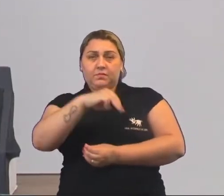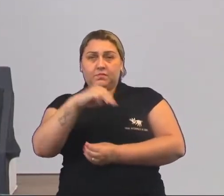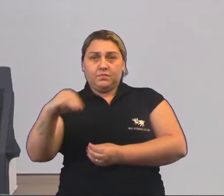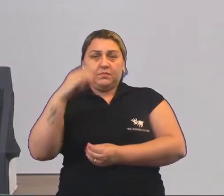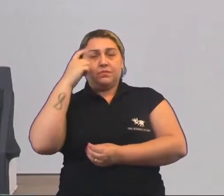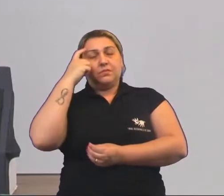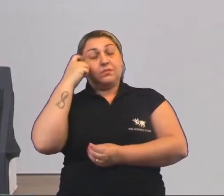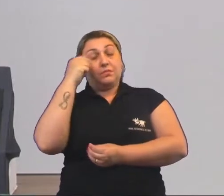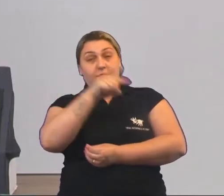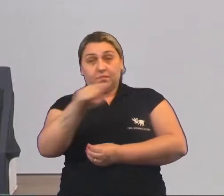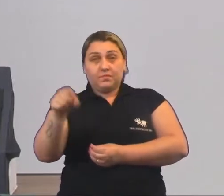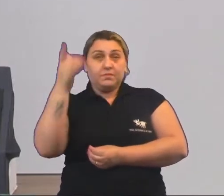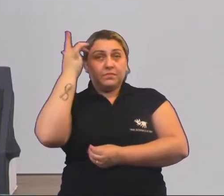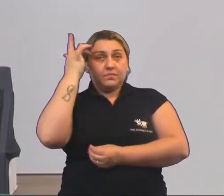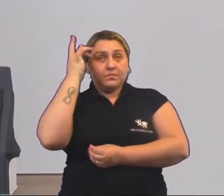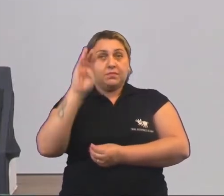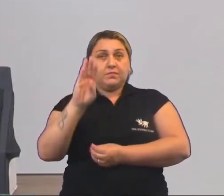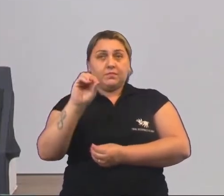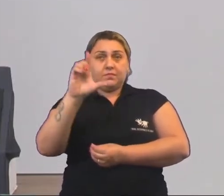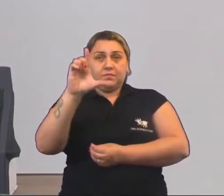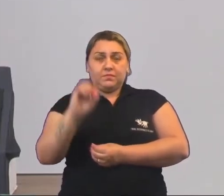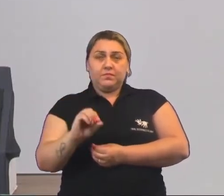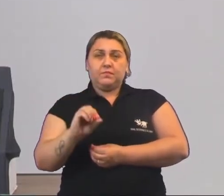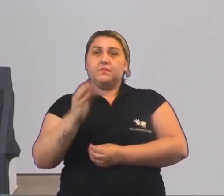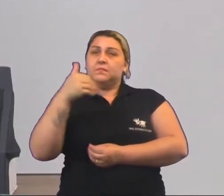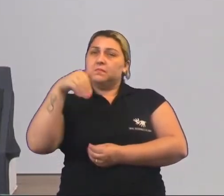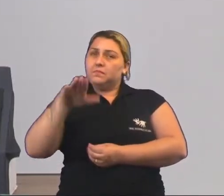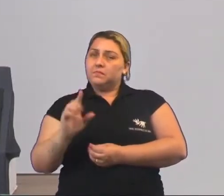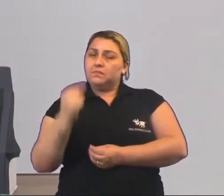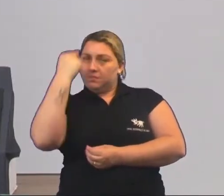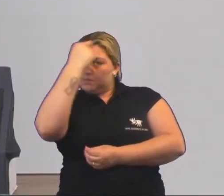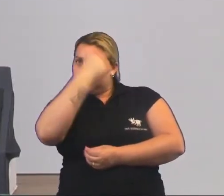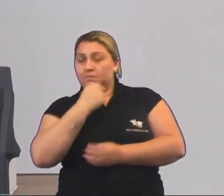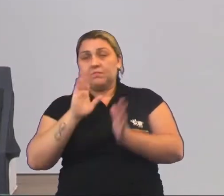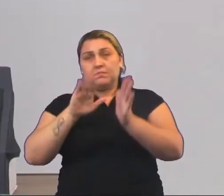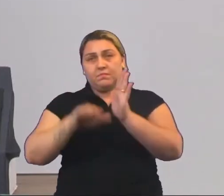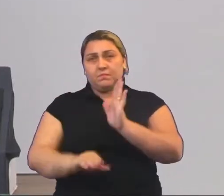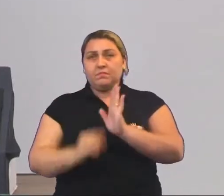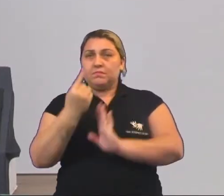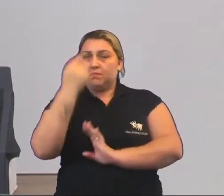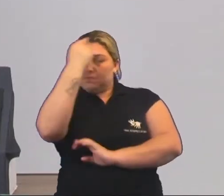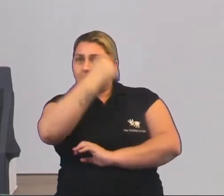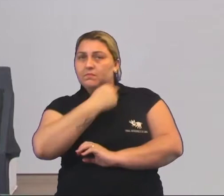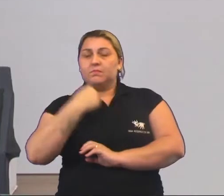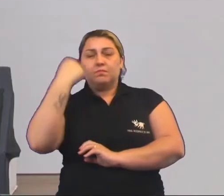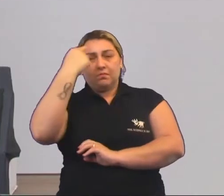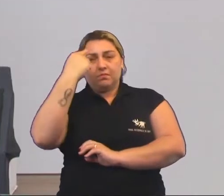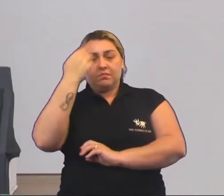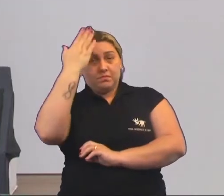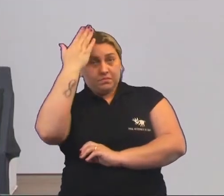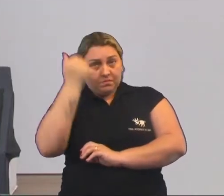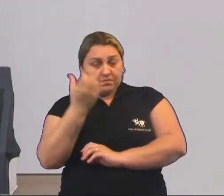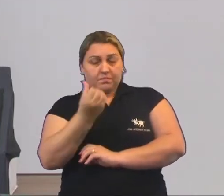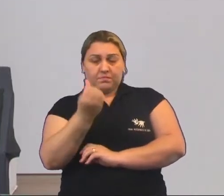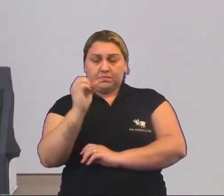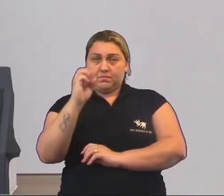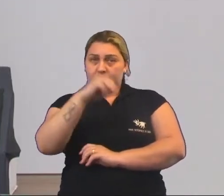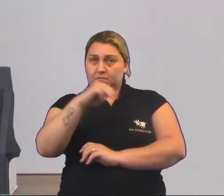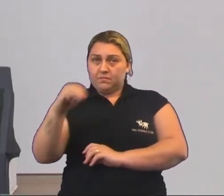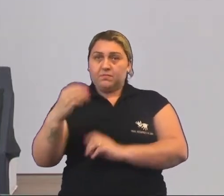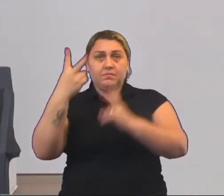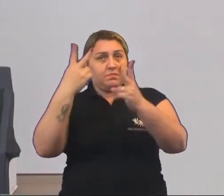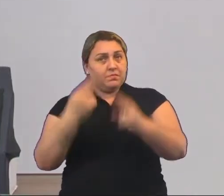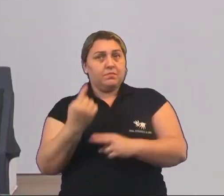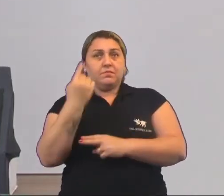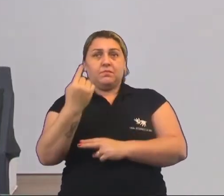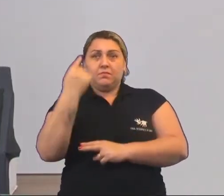minutos. Vocês acham que o bolo ficou por mais de 1 hora ou menos de 1 hora no forno? Sabemos que 60 minutos é